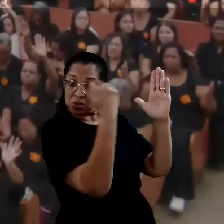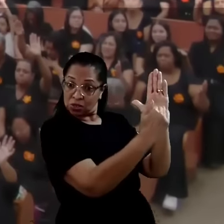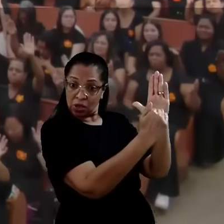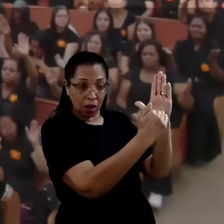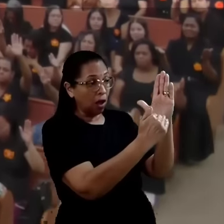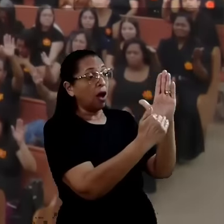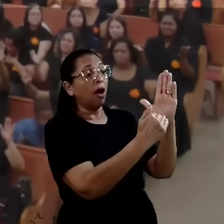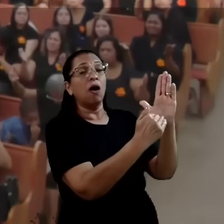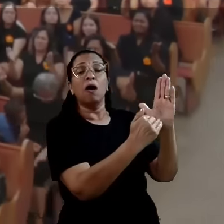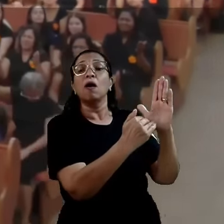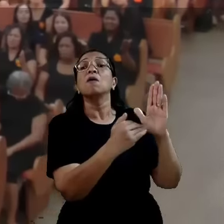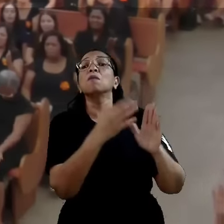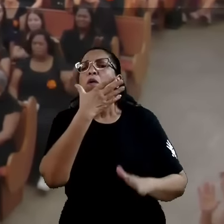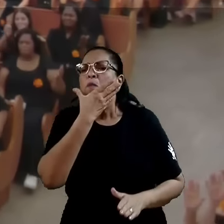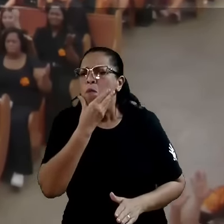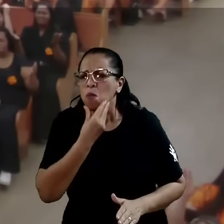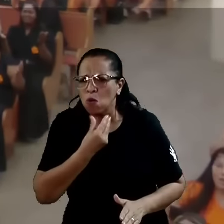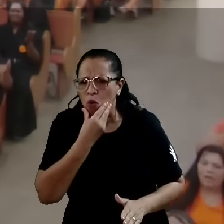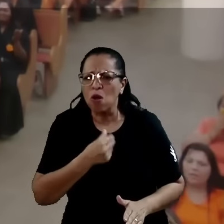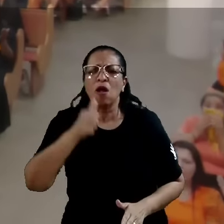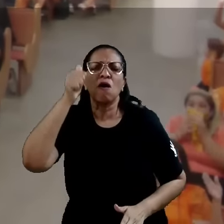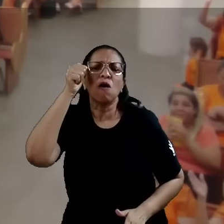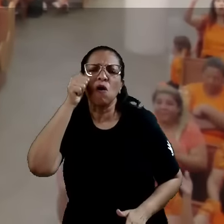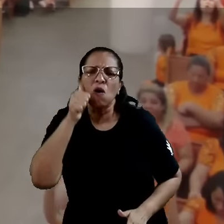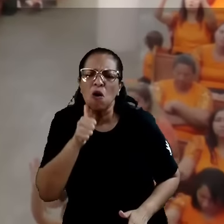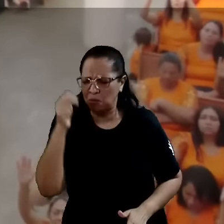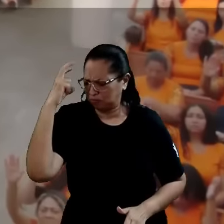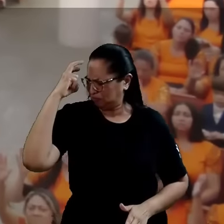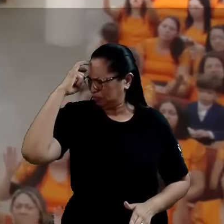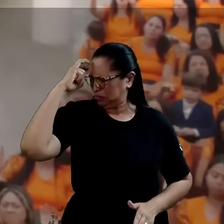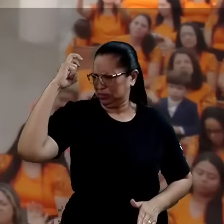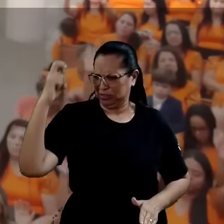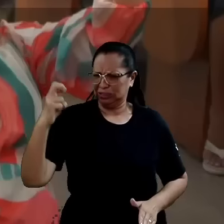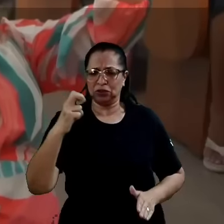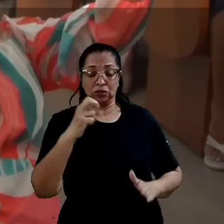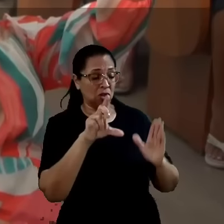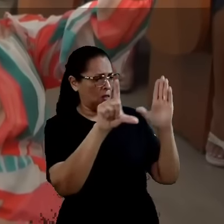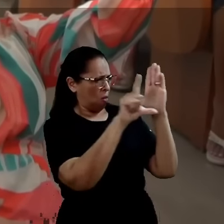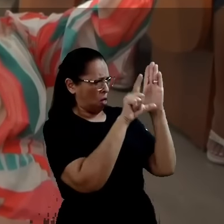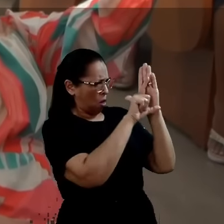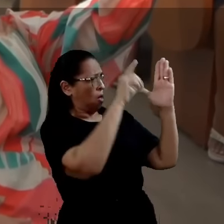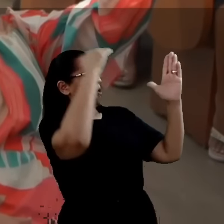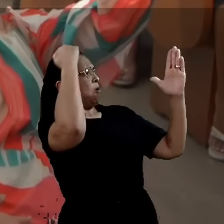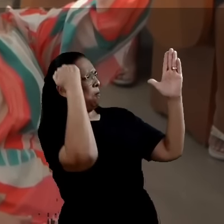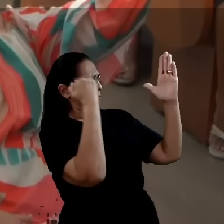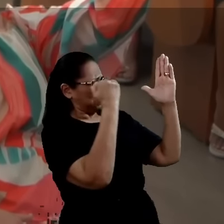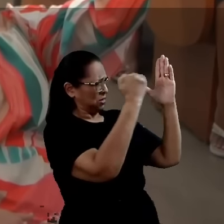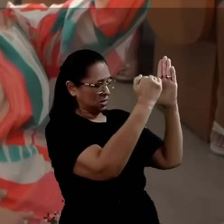honra agora é mulher sábia tá quebrado aqui tá quebrado a partir de você